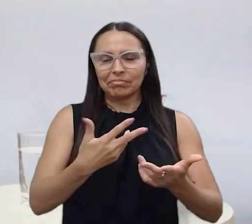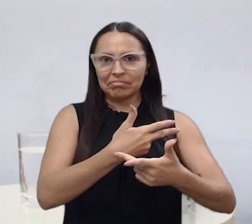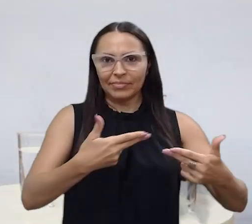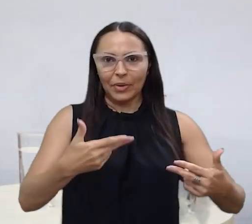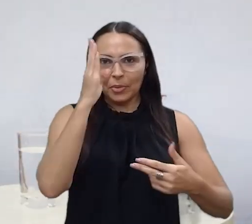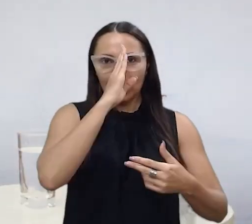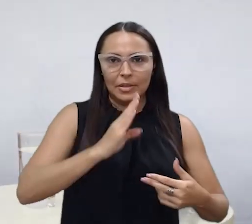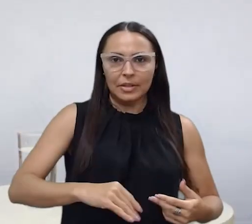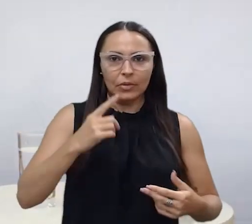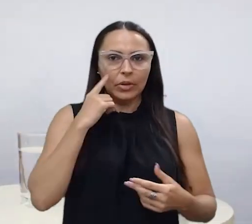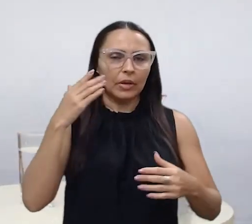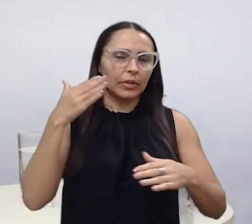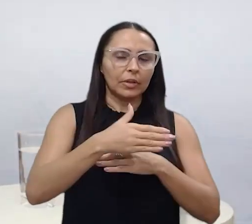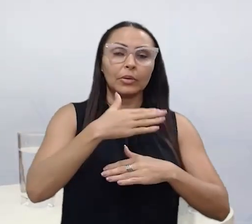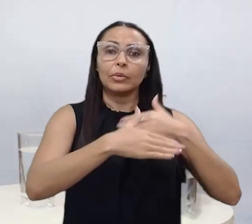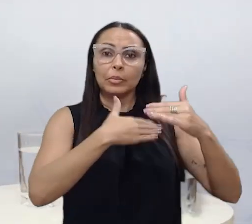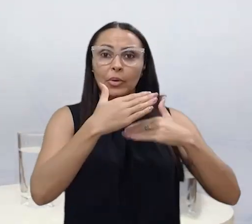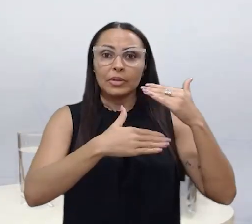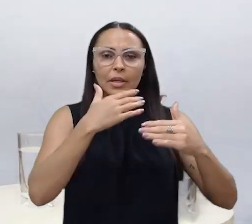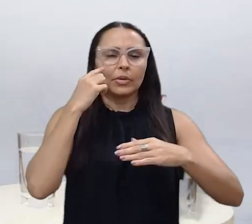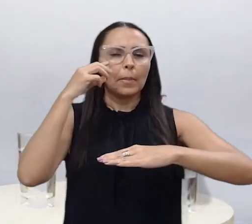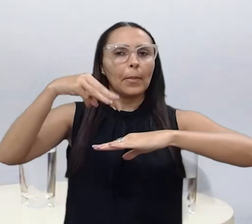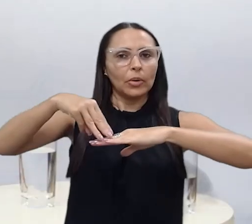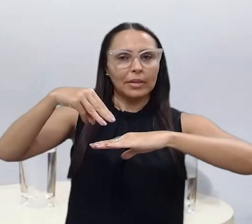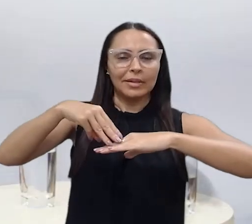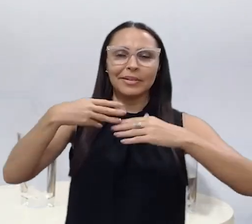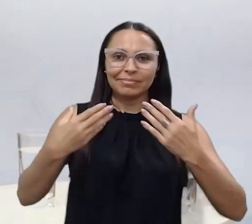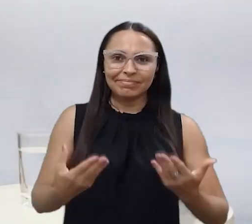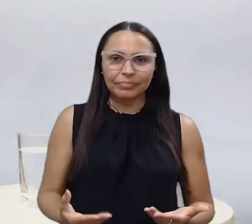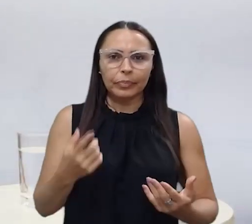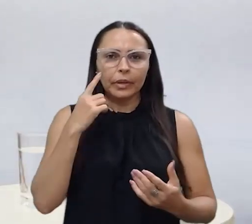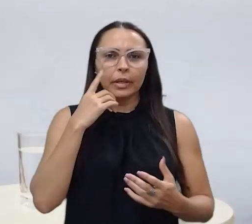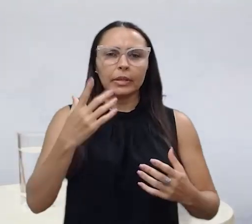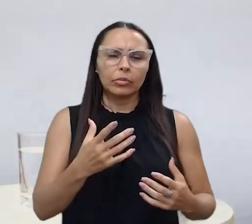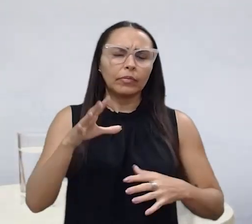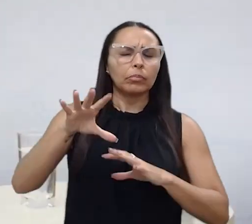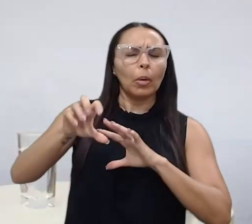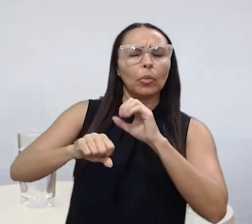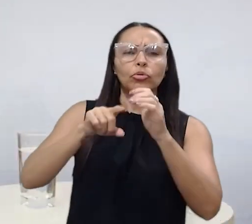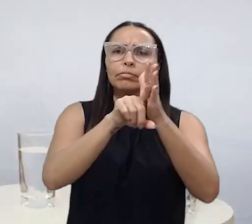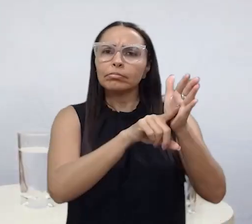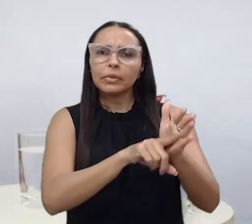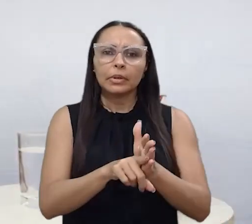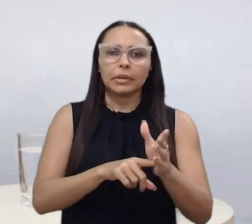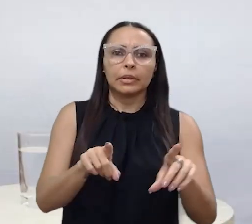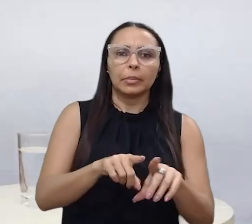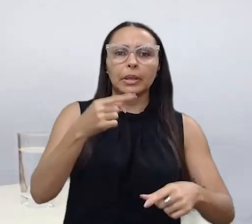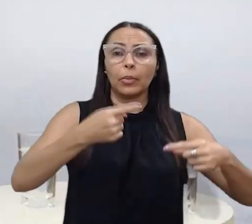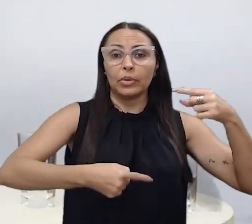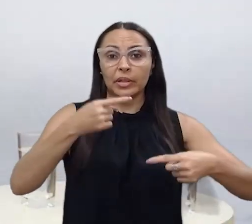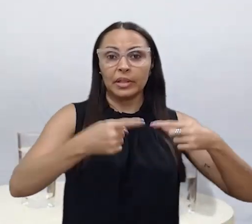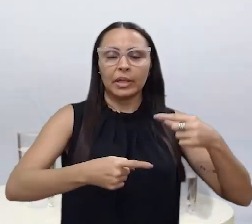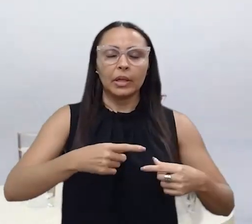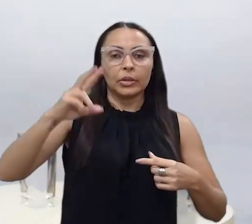O Brasil estava entrando num processo de modernização, então estava uma busca muito grande em termos de